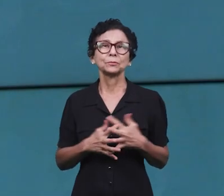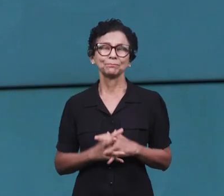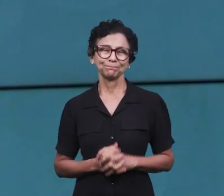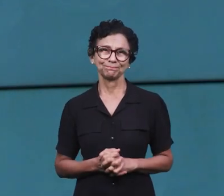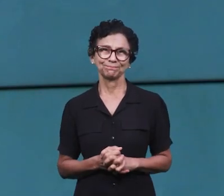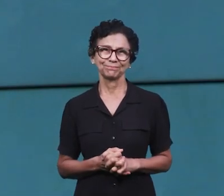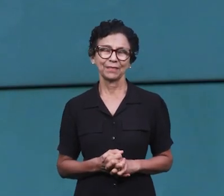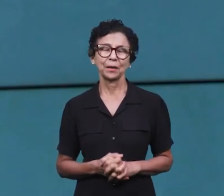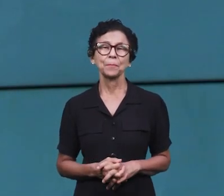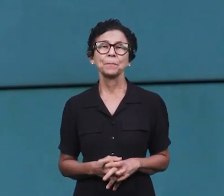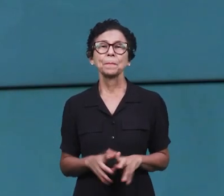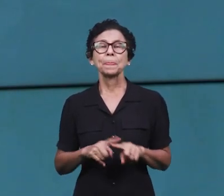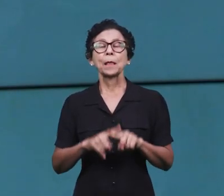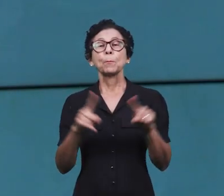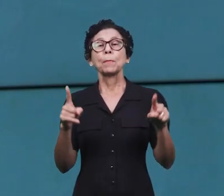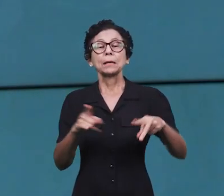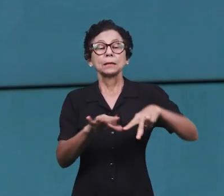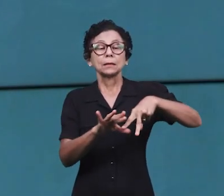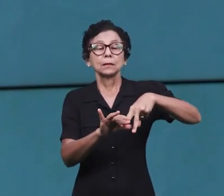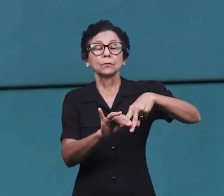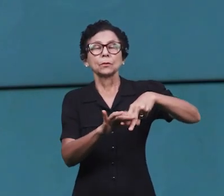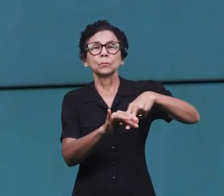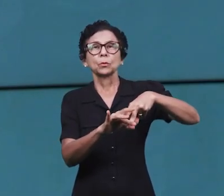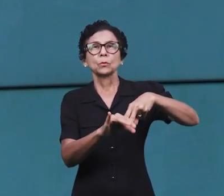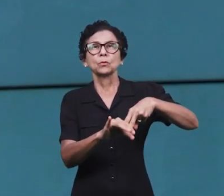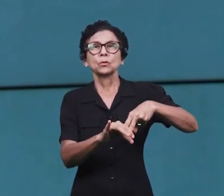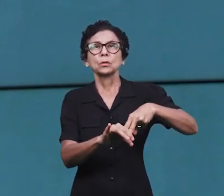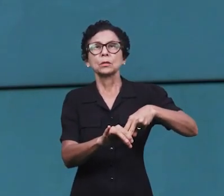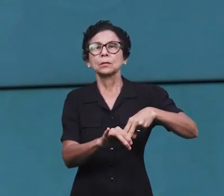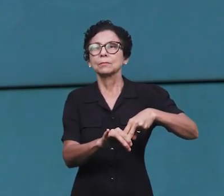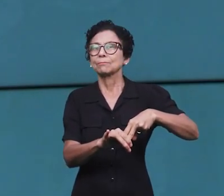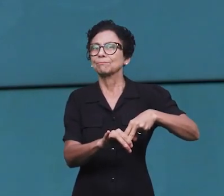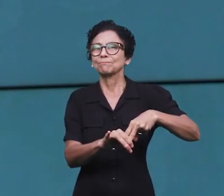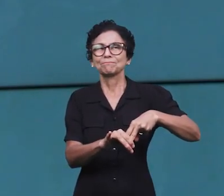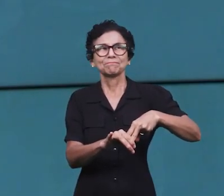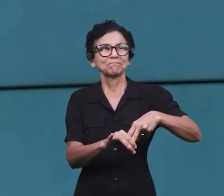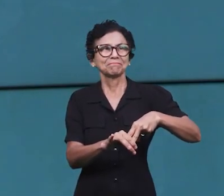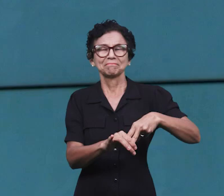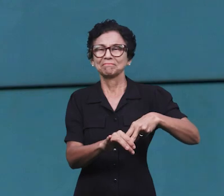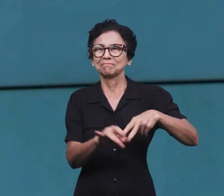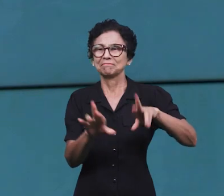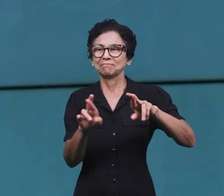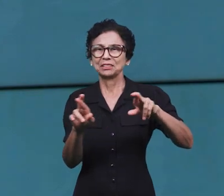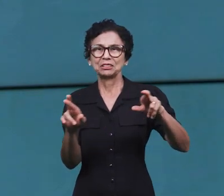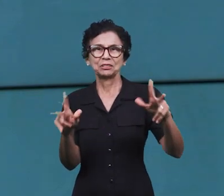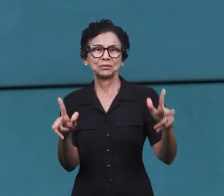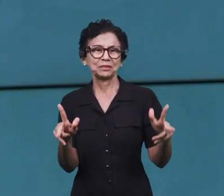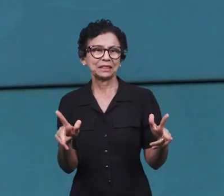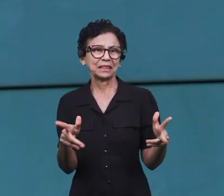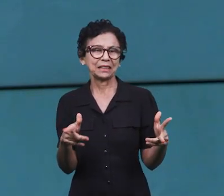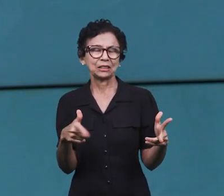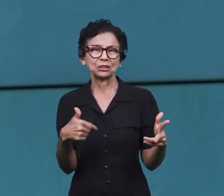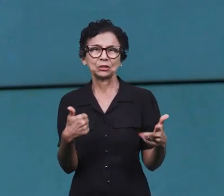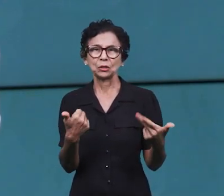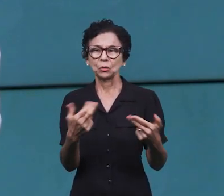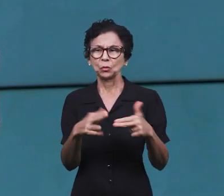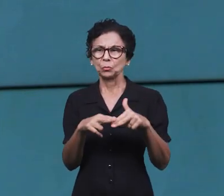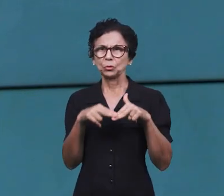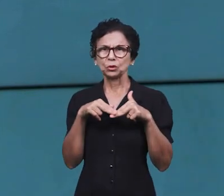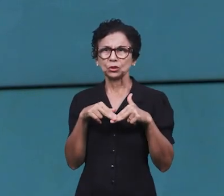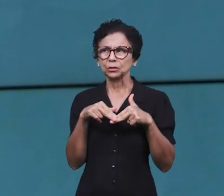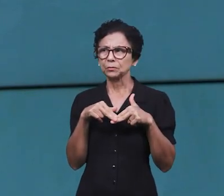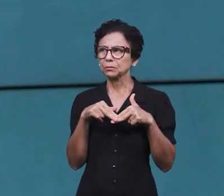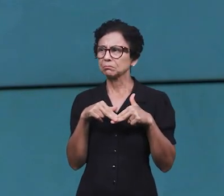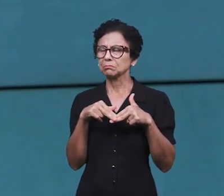fibromialgia é diferente. Não há fogo nenhum alarme dispara sem necessidade e precisa ser regulado